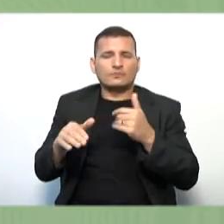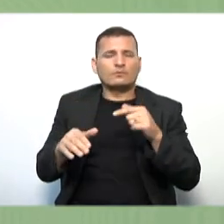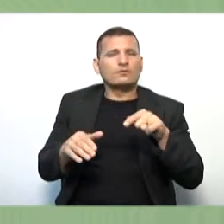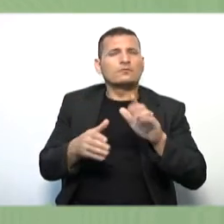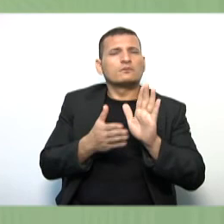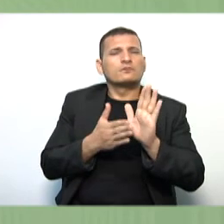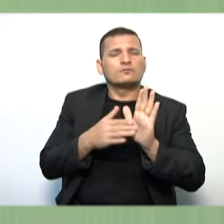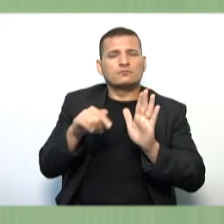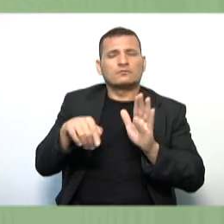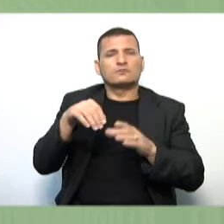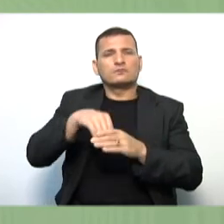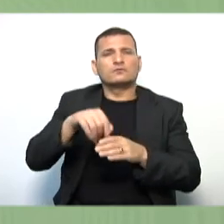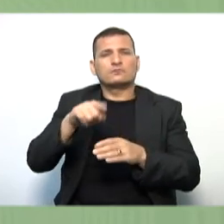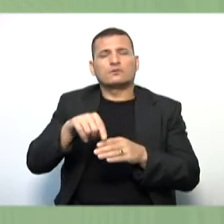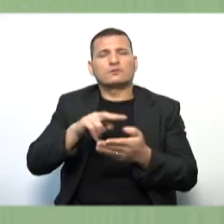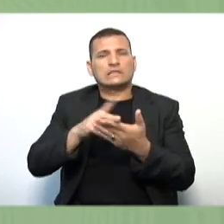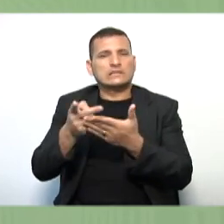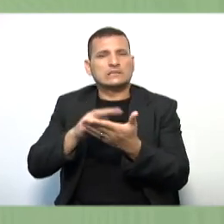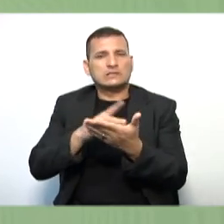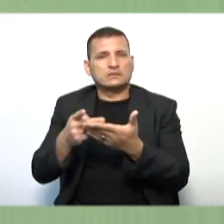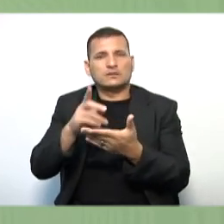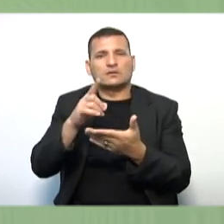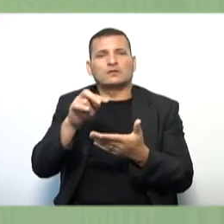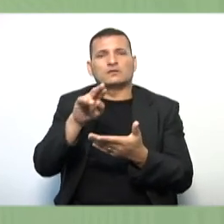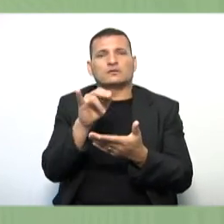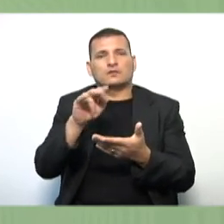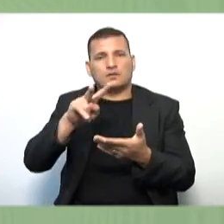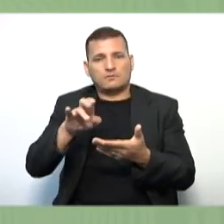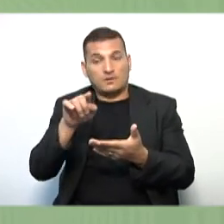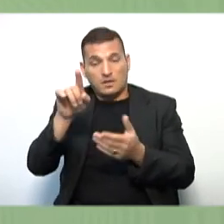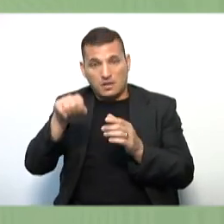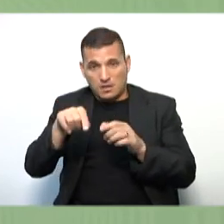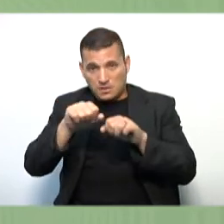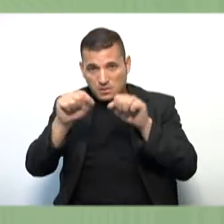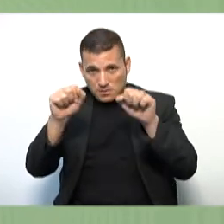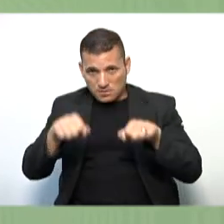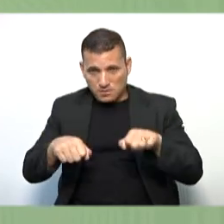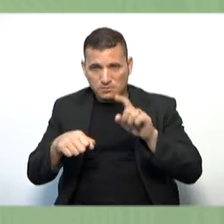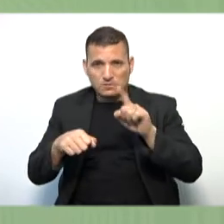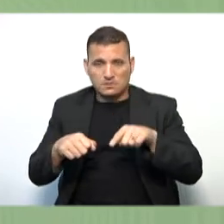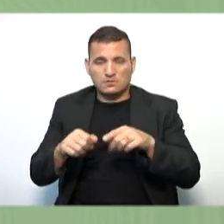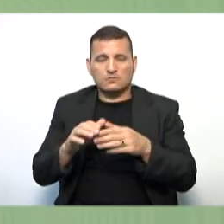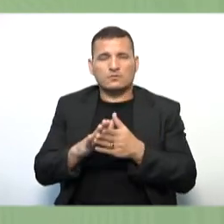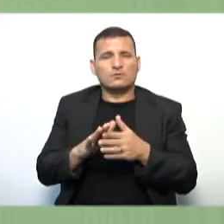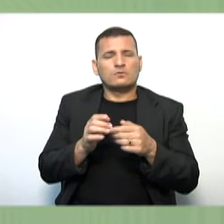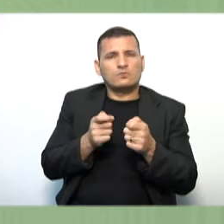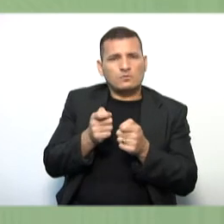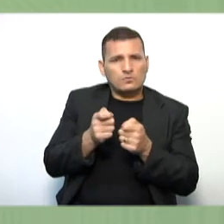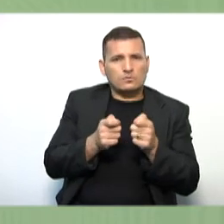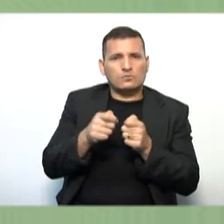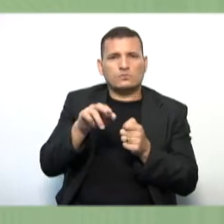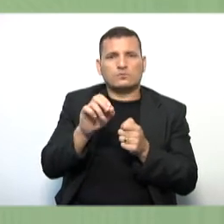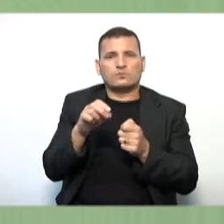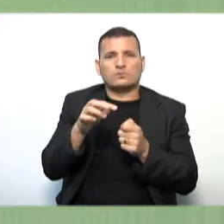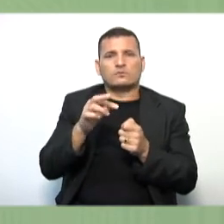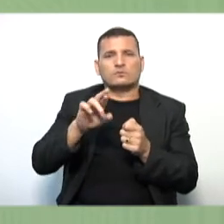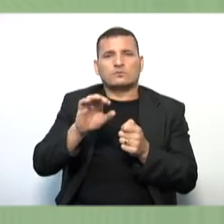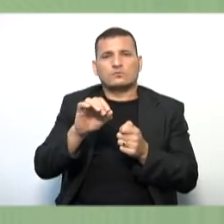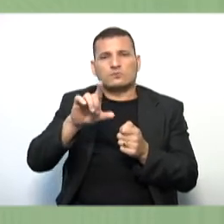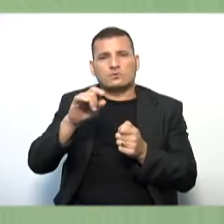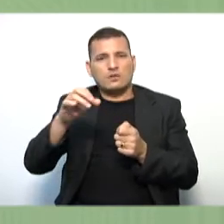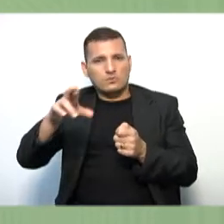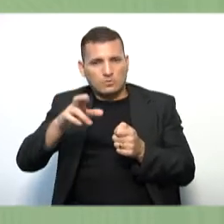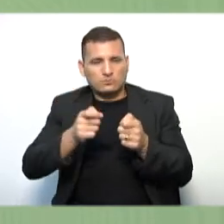essa tradução é o driver. Driver é um software, como vocês estão vendo na imagem. E o controlador é o hardware, é